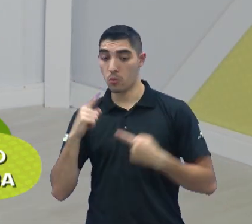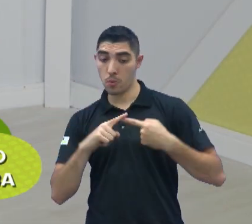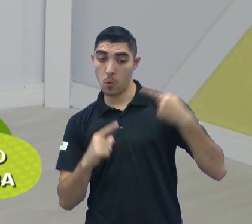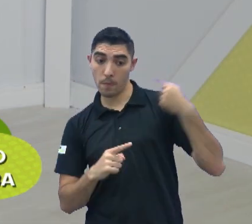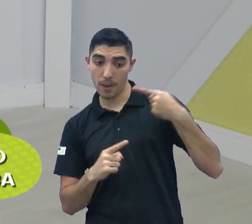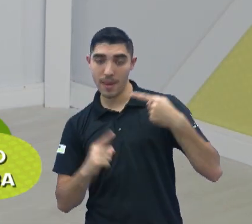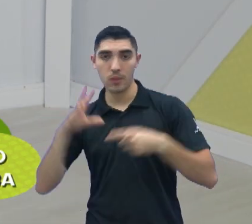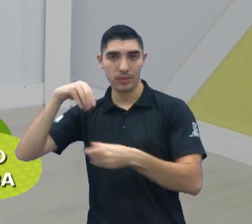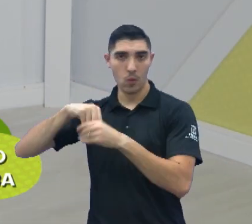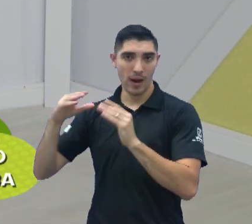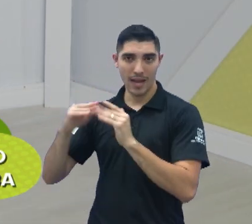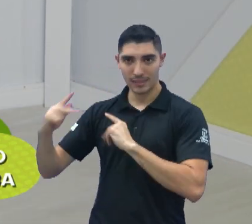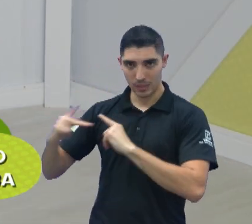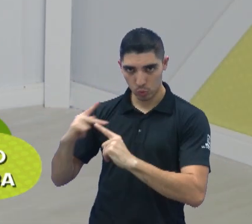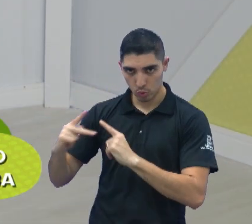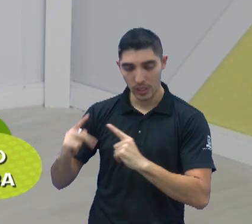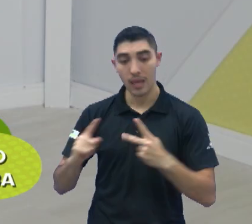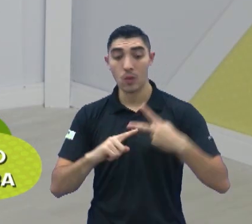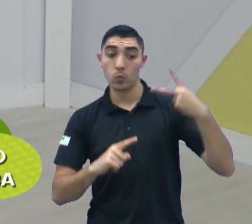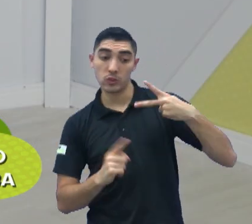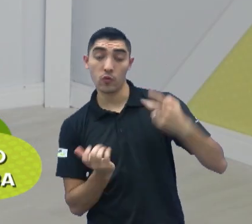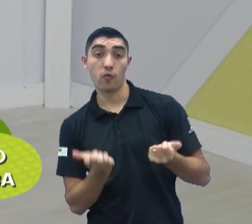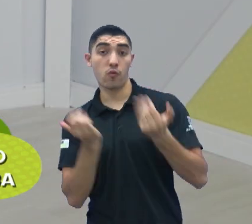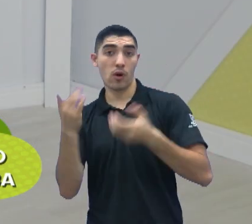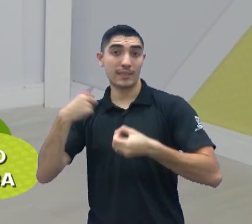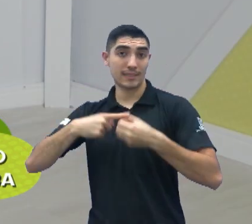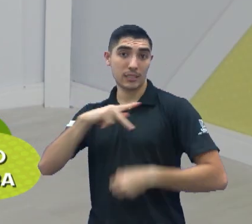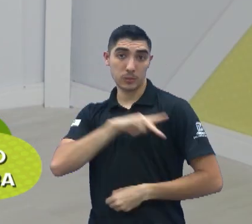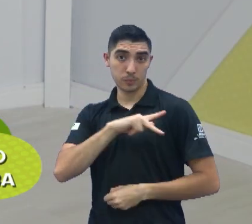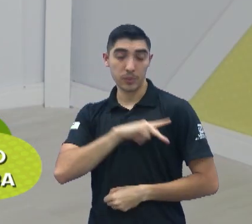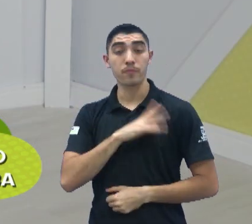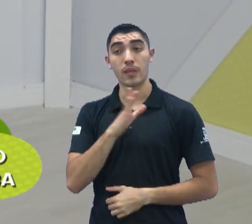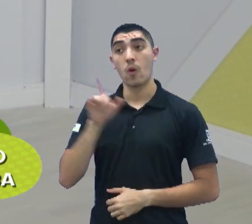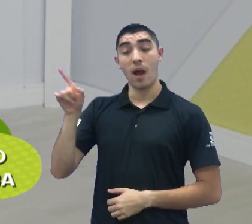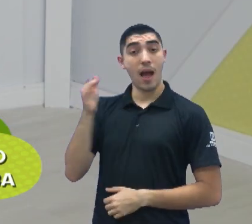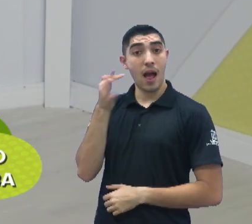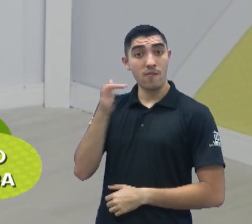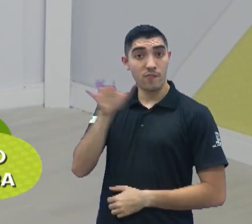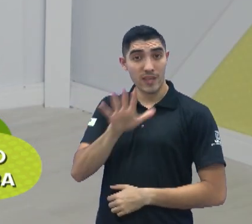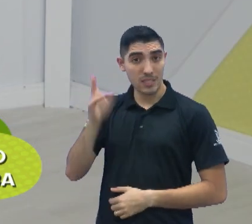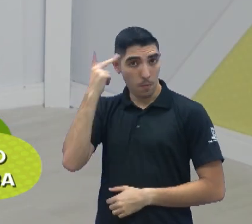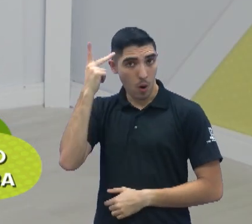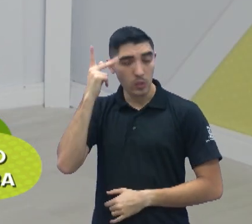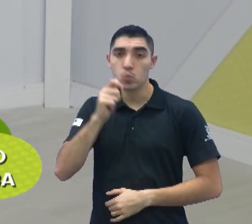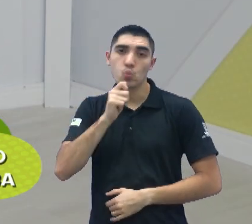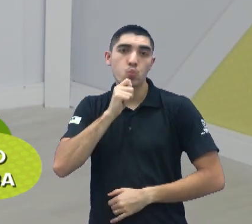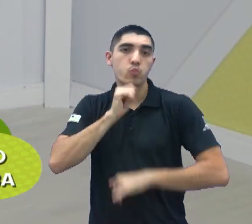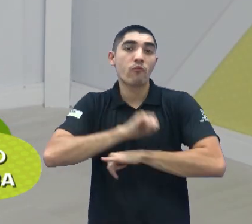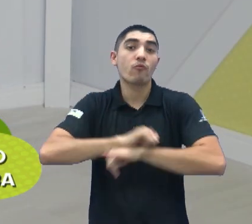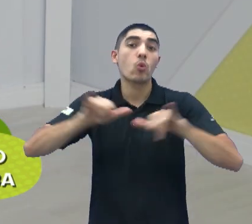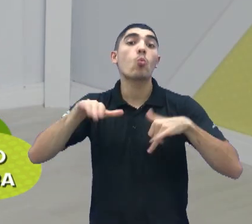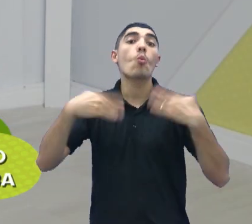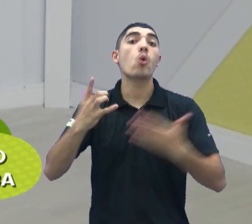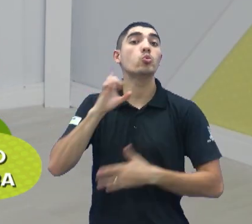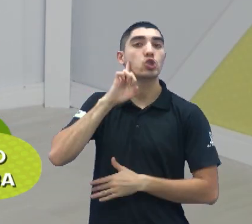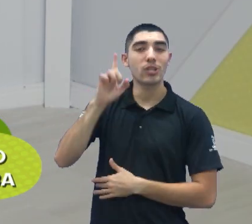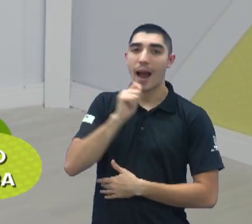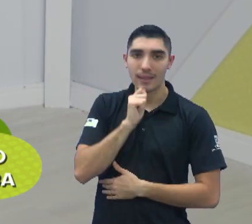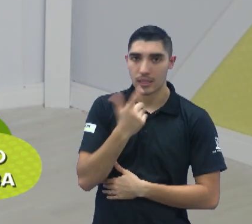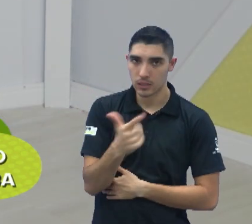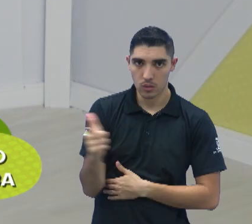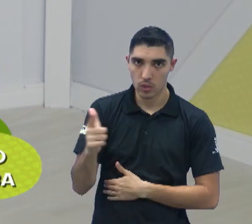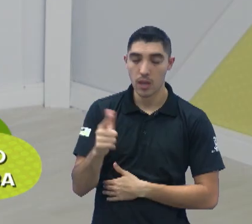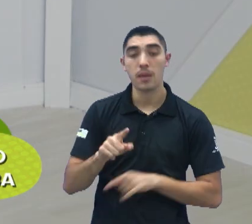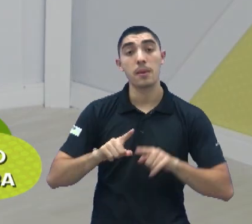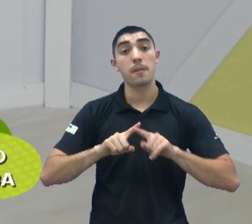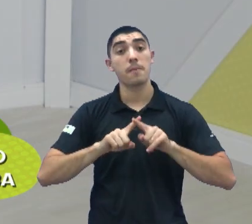ainda não divulgou as datas das duas partidas, mas é sabido que São José joga primeiro em casa e decide em Pinda. E o